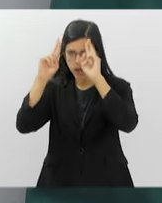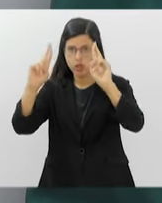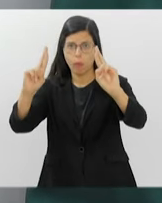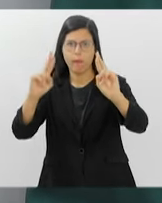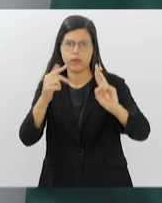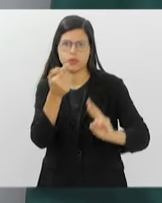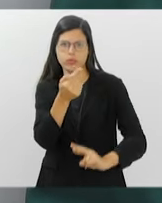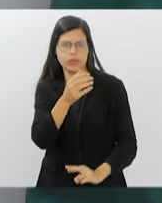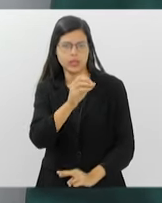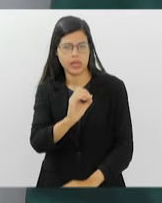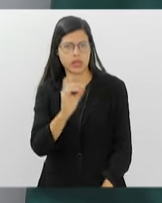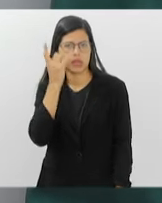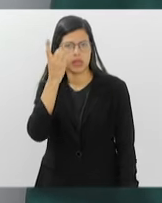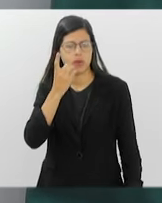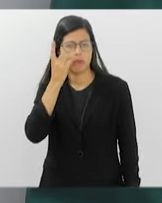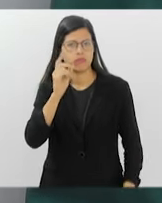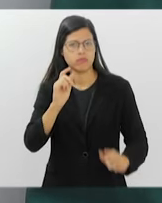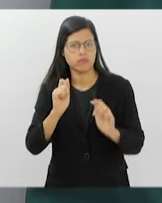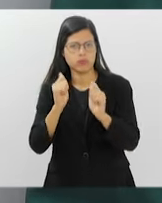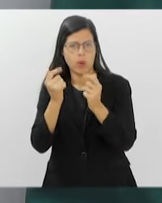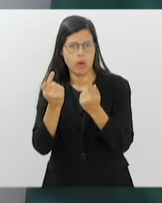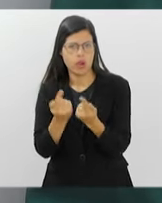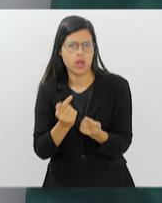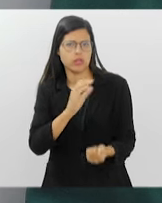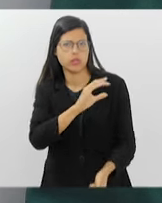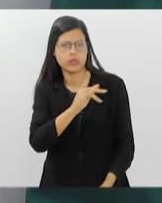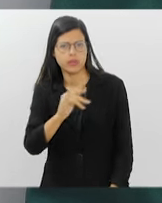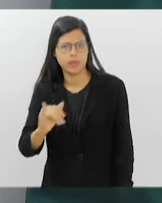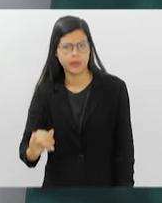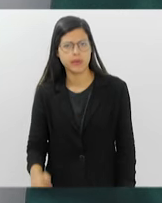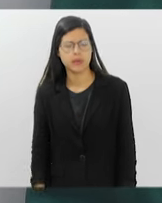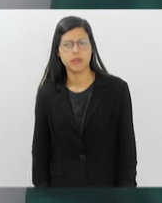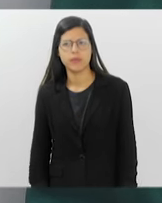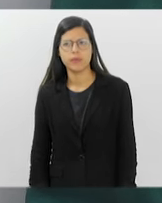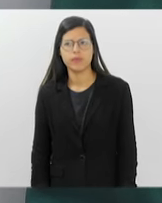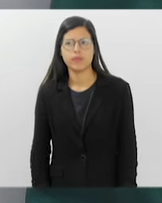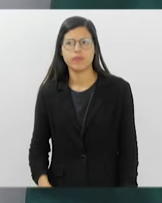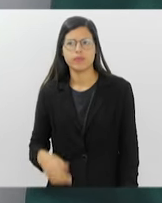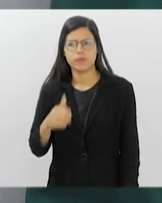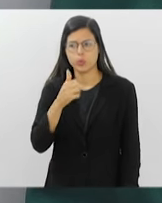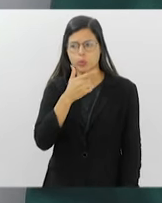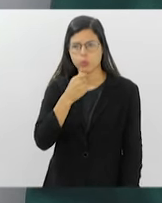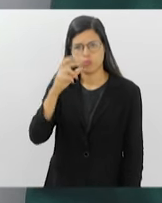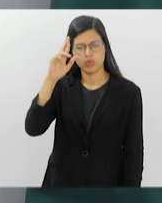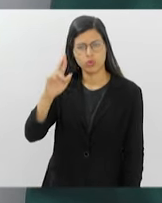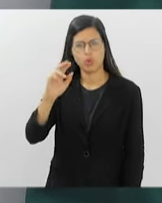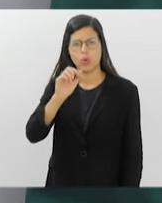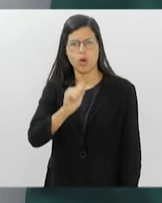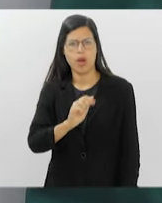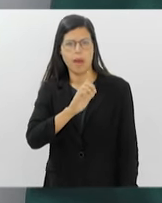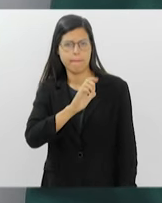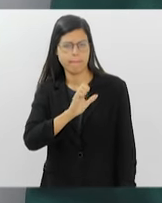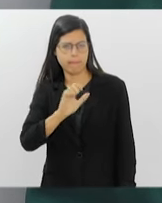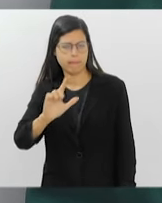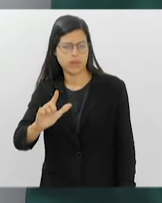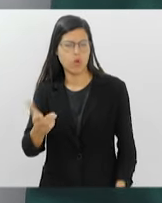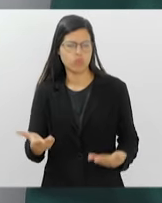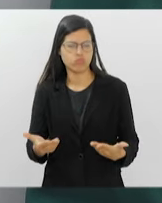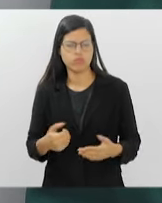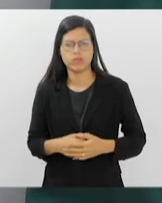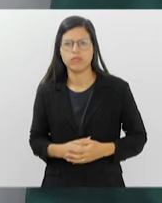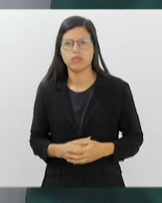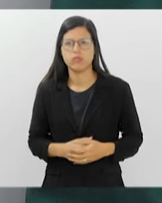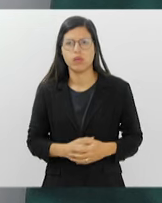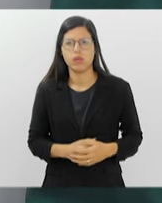deputados para com a lerde para com a ccpi do Senhor Abel para com a Assembleia Então mas eu eu fico assim me